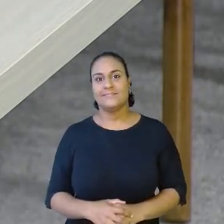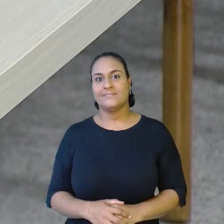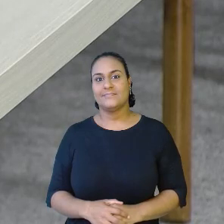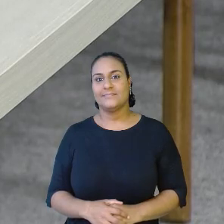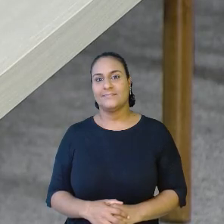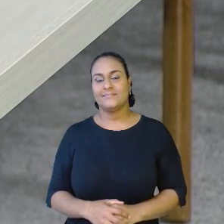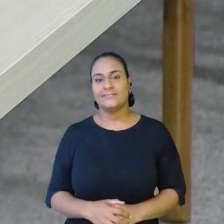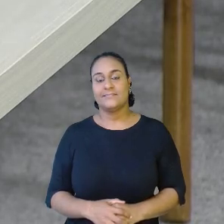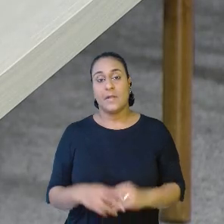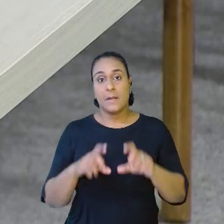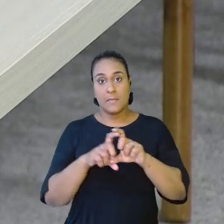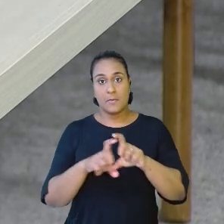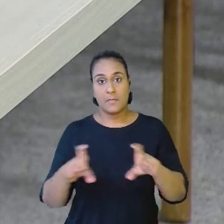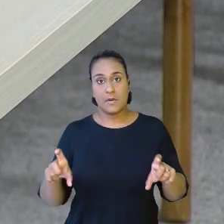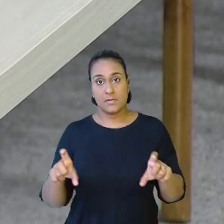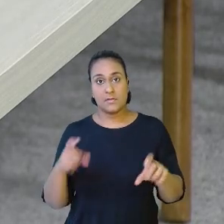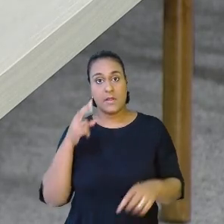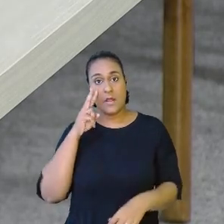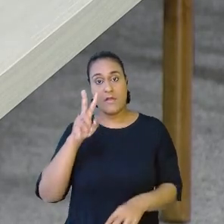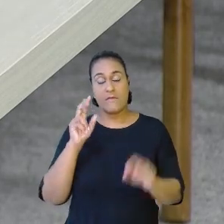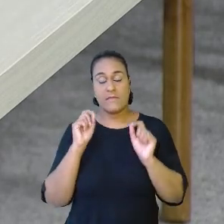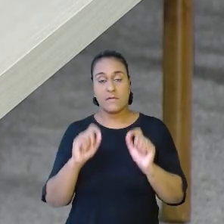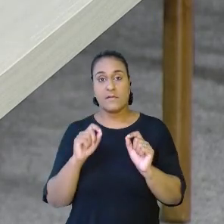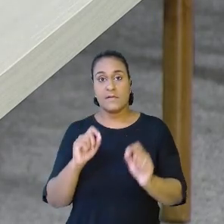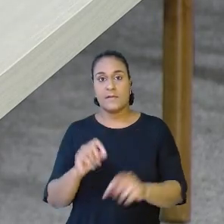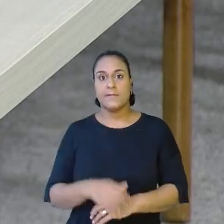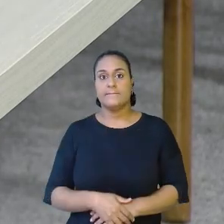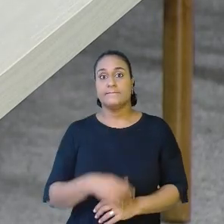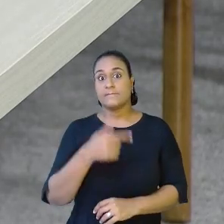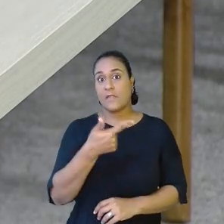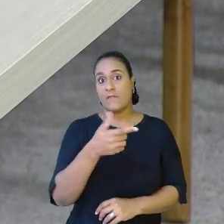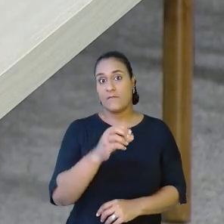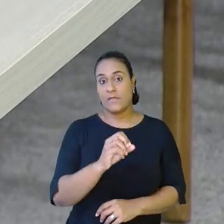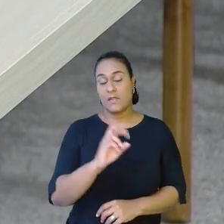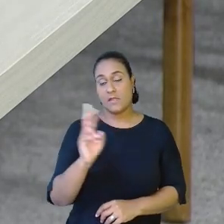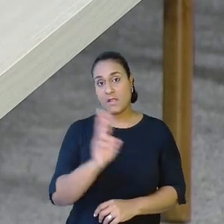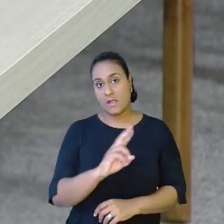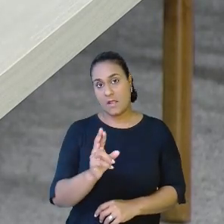A próxima plaquinha que nós estamos vendo é R$